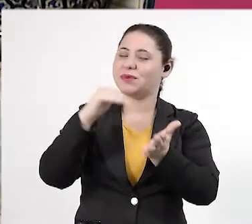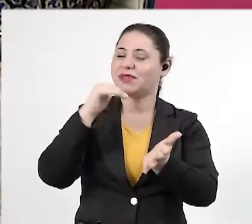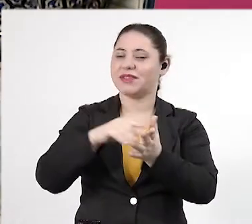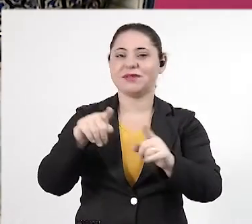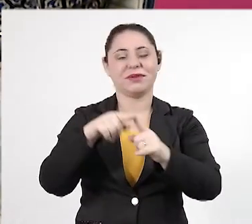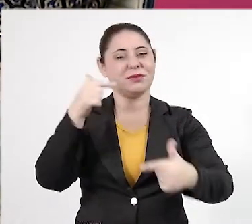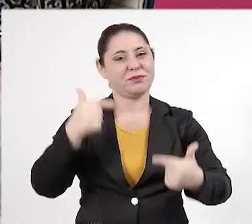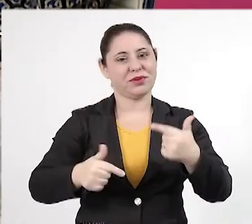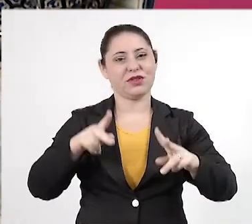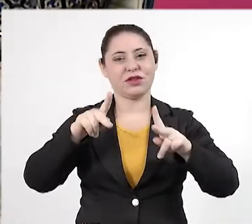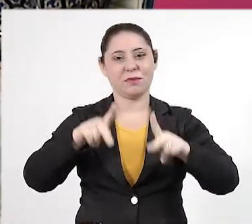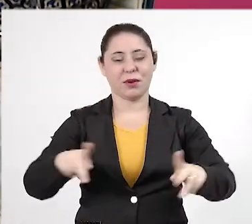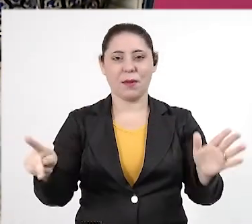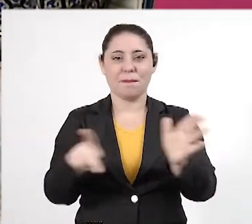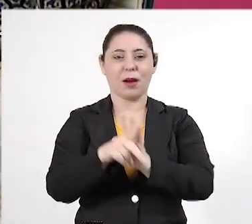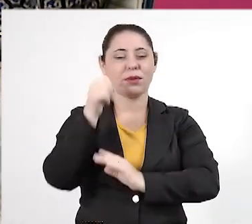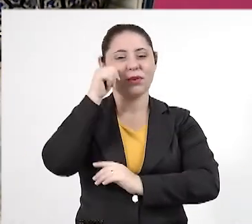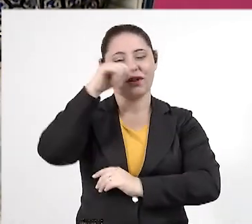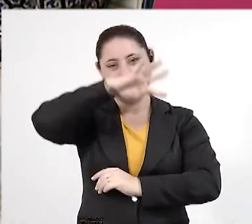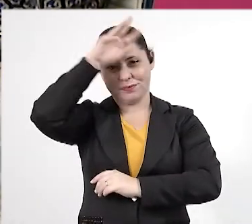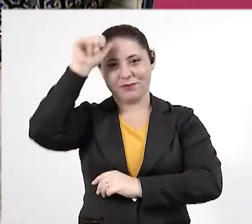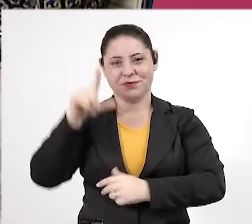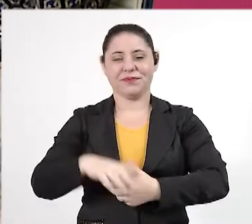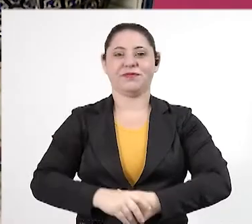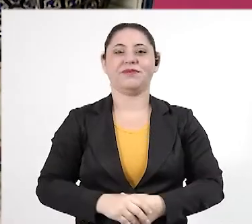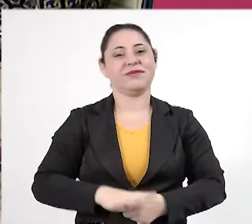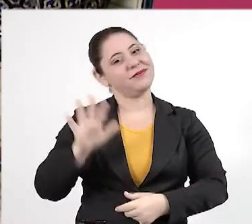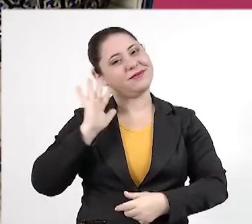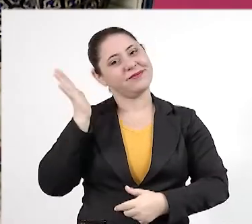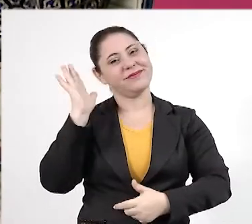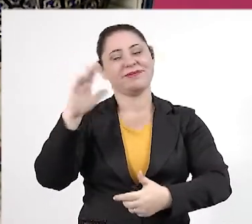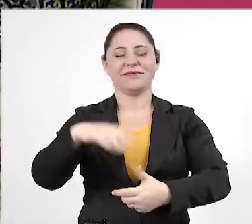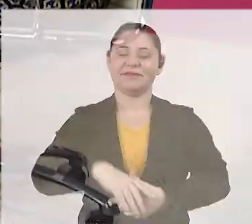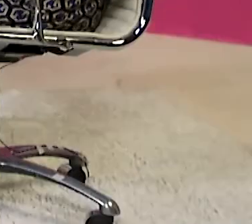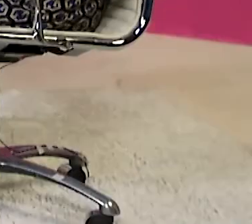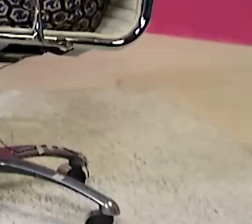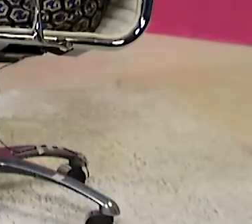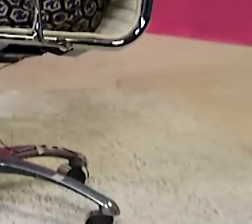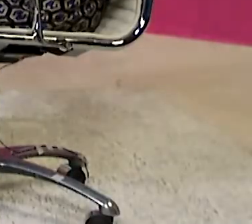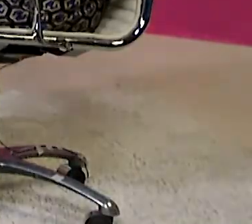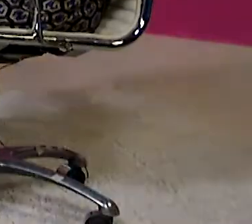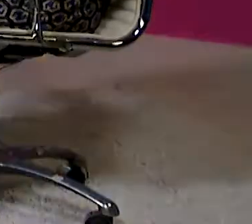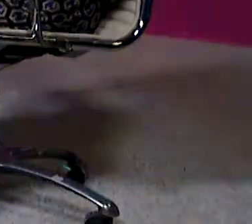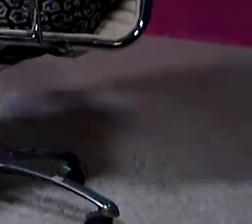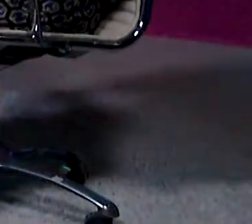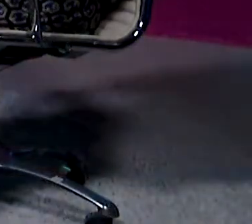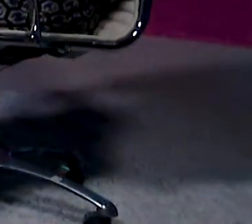Subsecretaria de Políticas Públicas para Mulheres de Mato Grosso do Sul. Até a próxima!